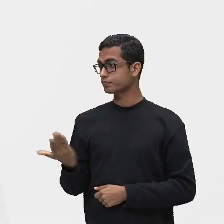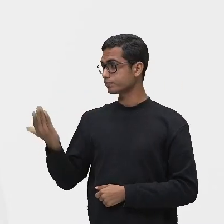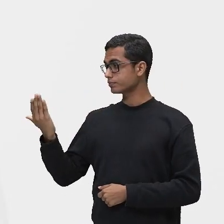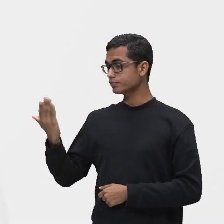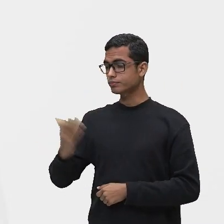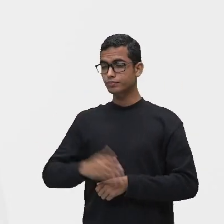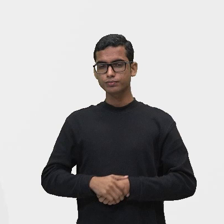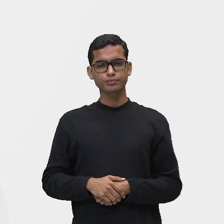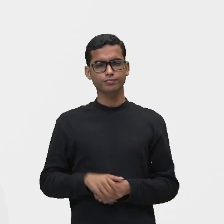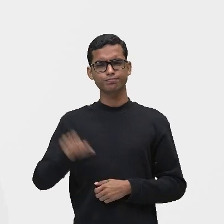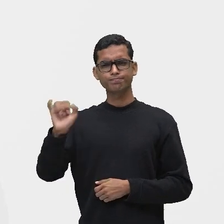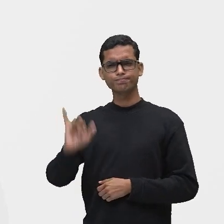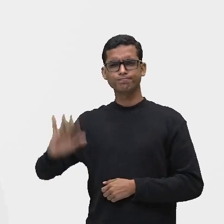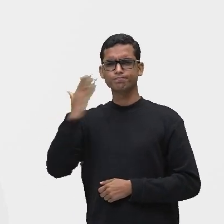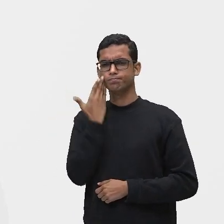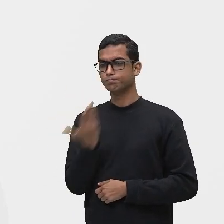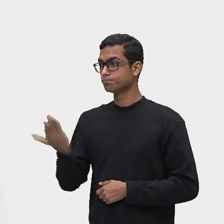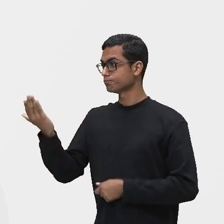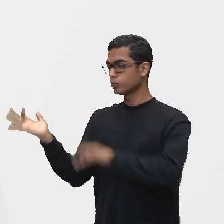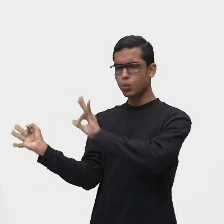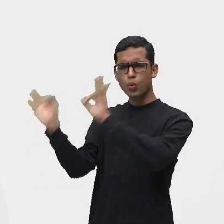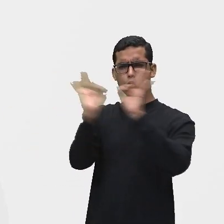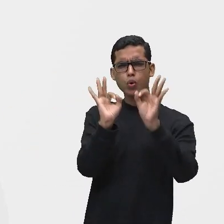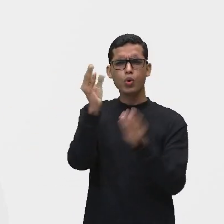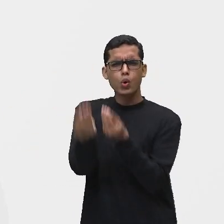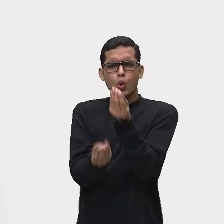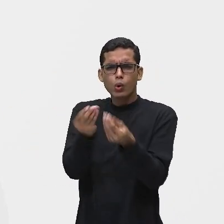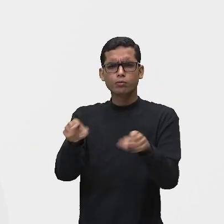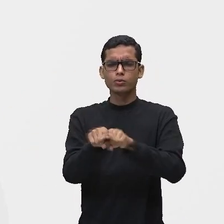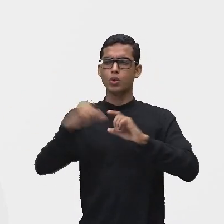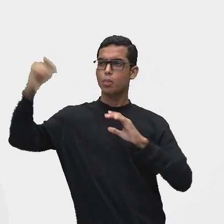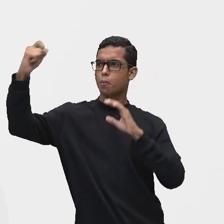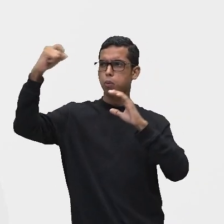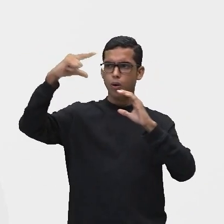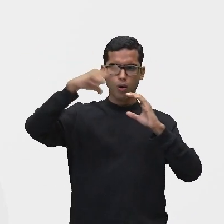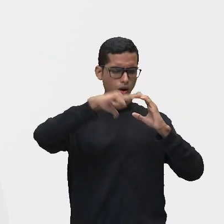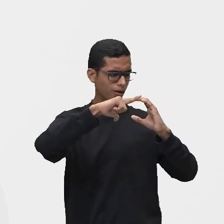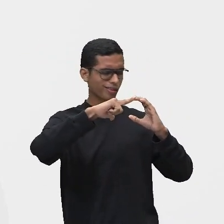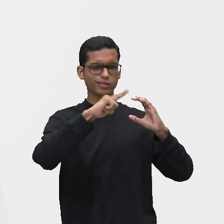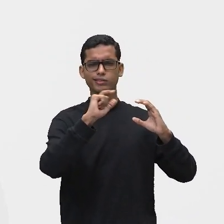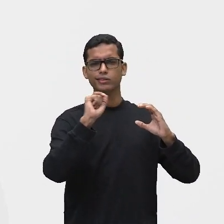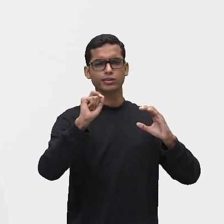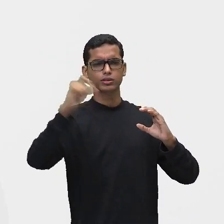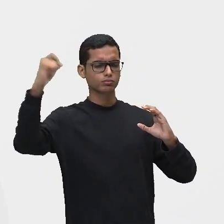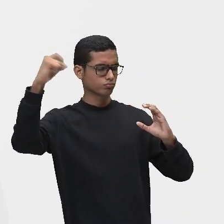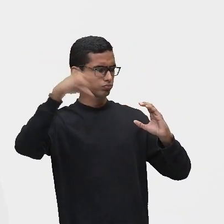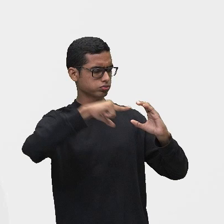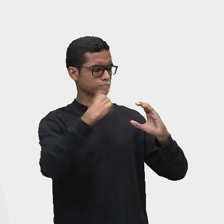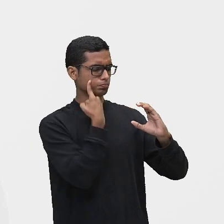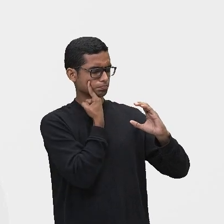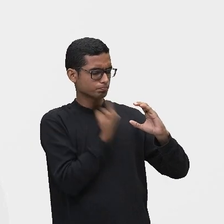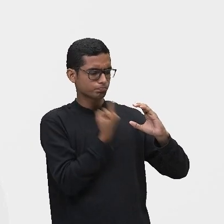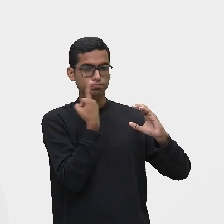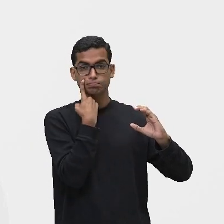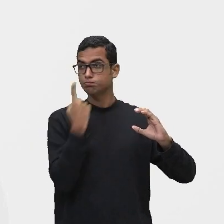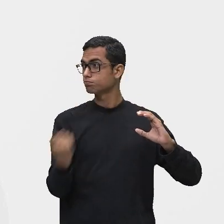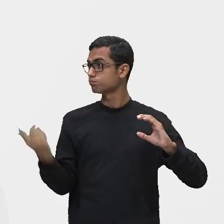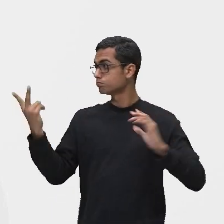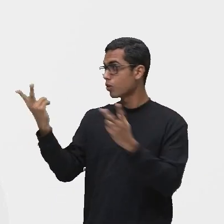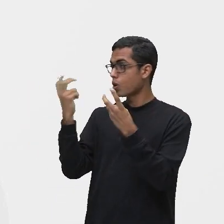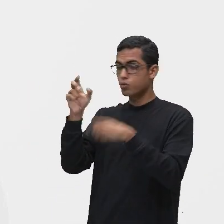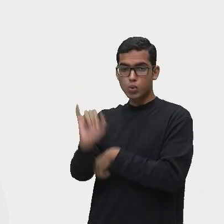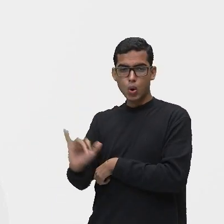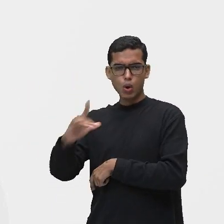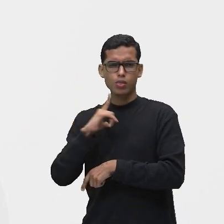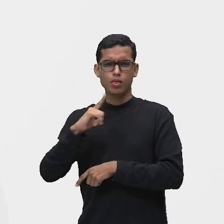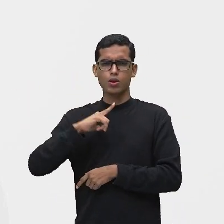efeito estufa, né? Como é que funciona esse efeito estufa? Observem aí, né? Temos o